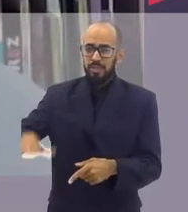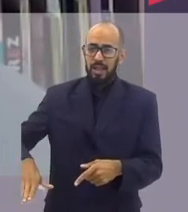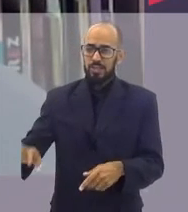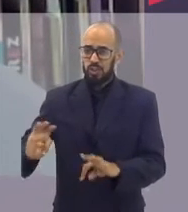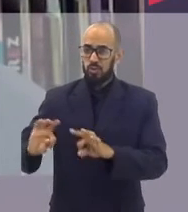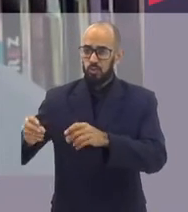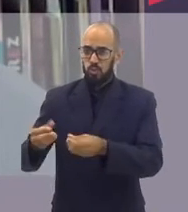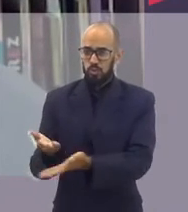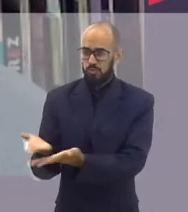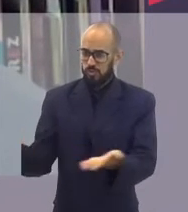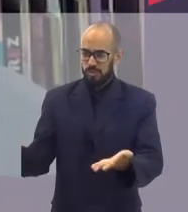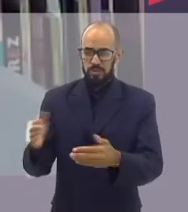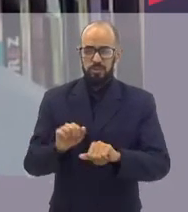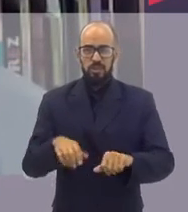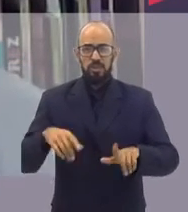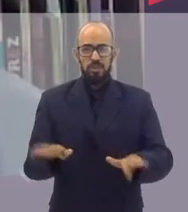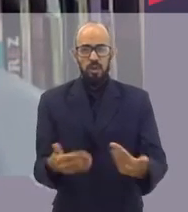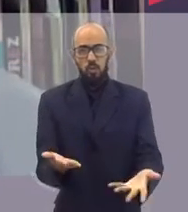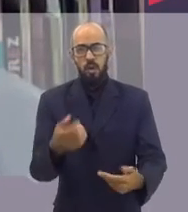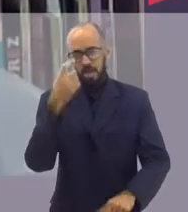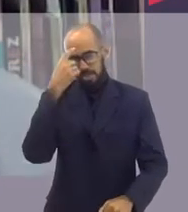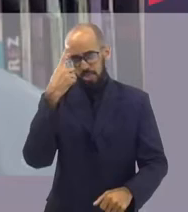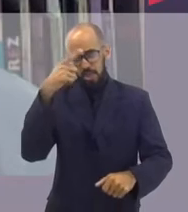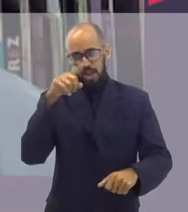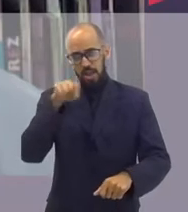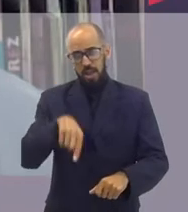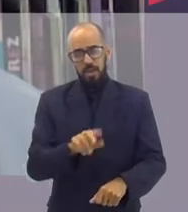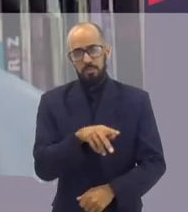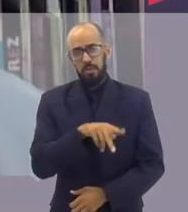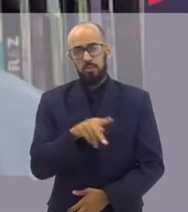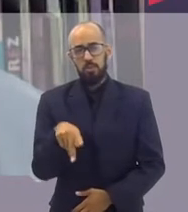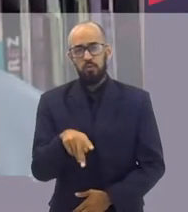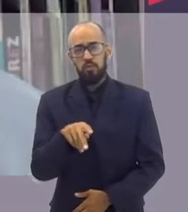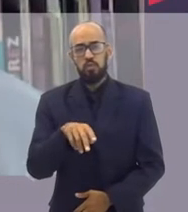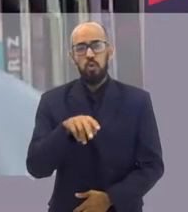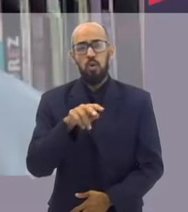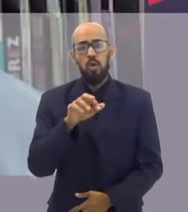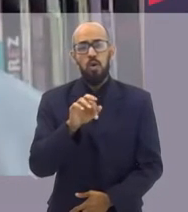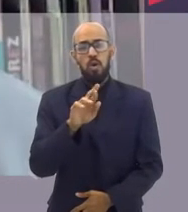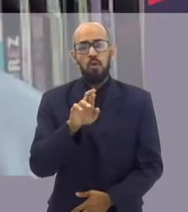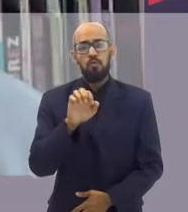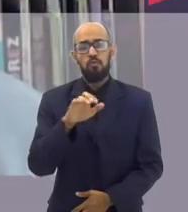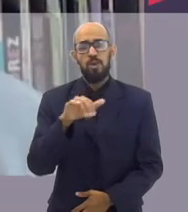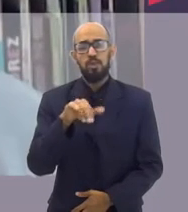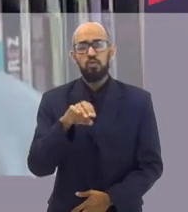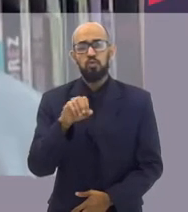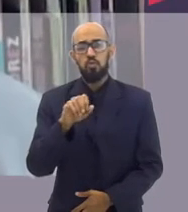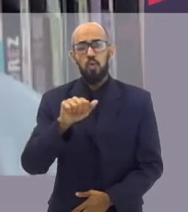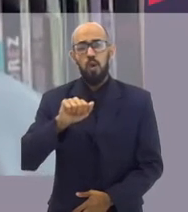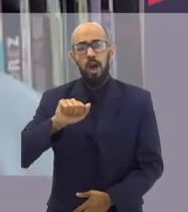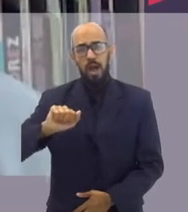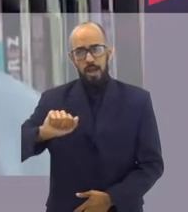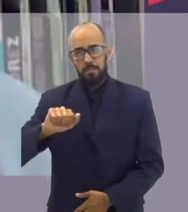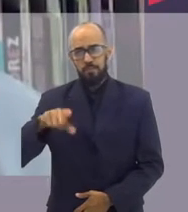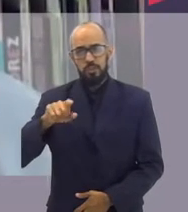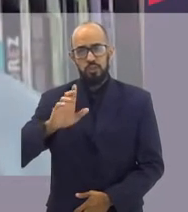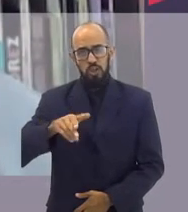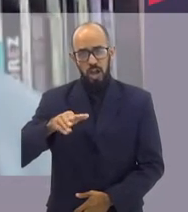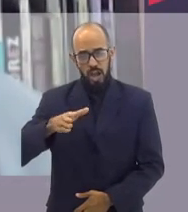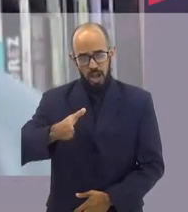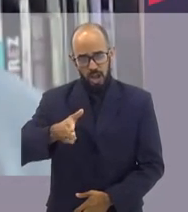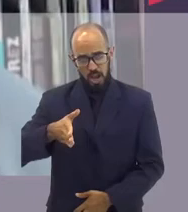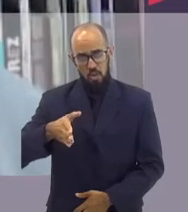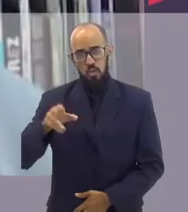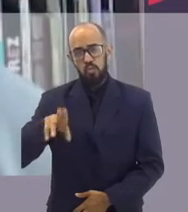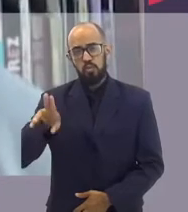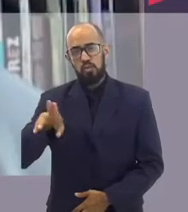e todas. Na verdade, a ideia surgiu pelo professor François, que já usava um jogo de tabuleiro na aula